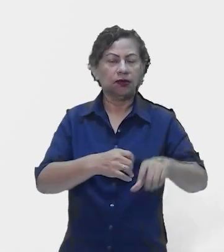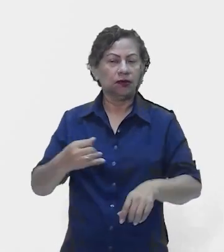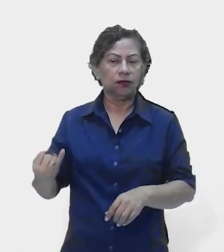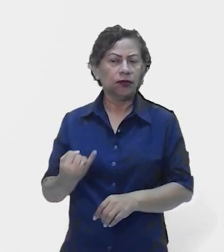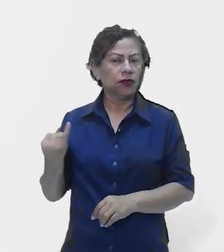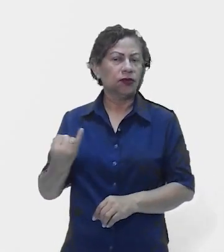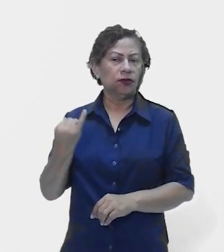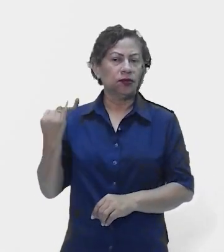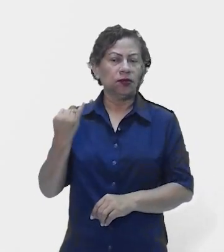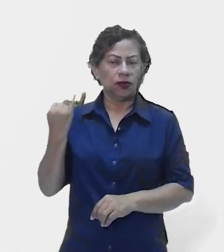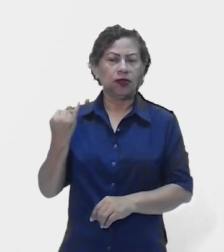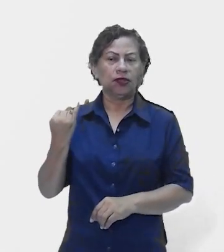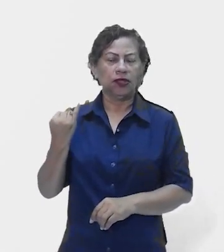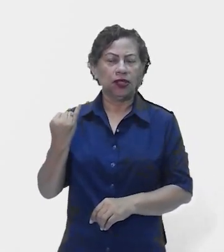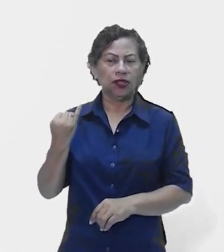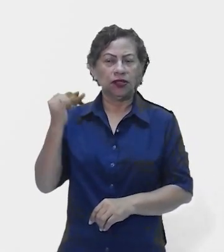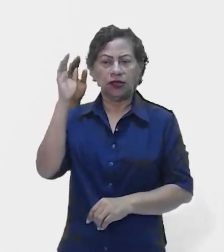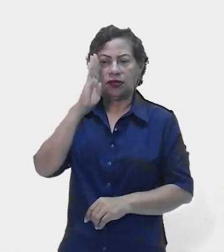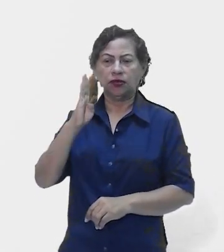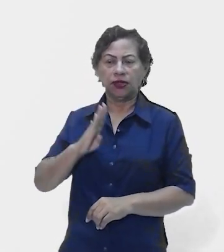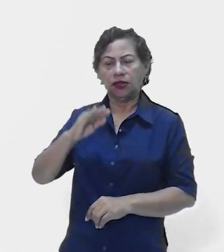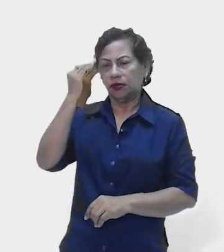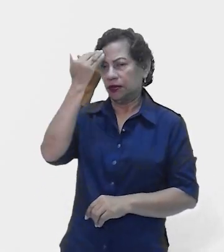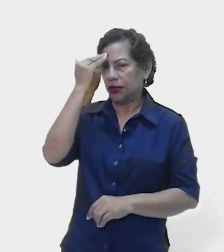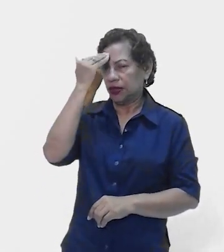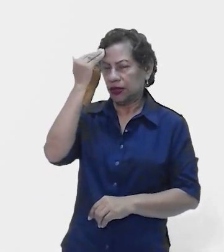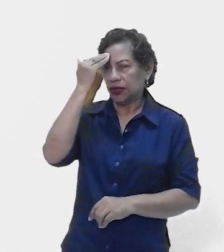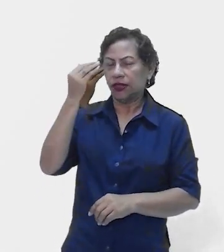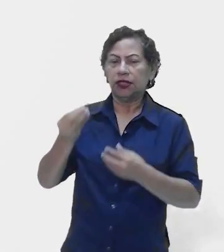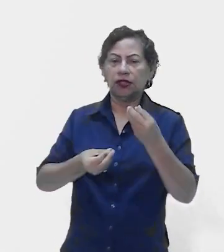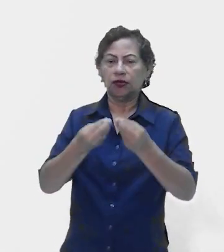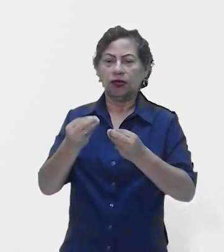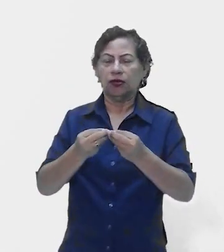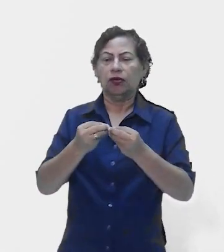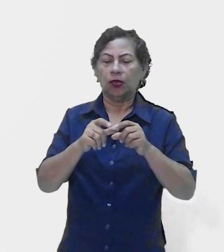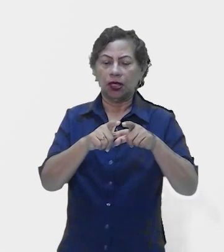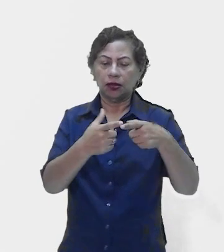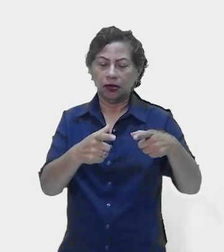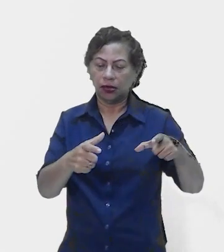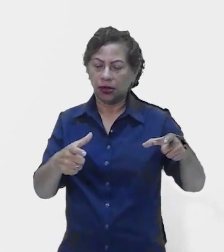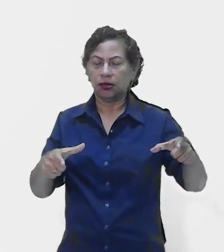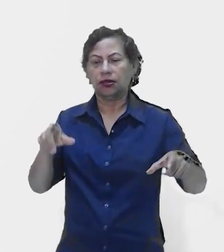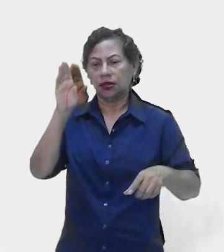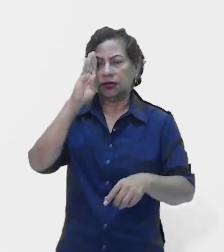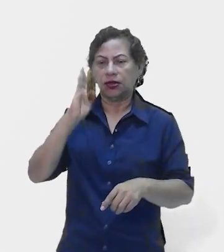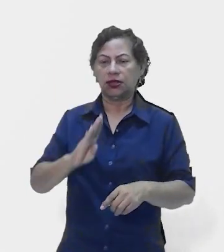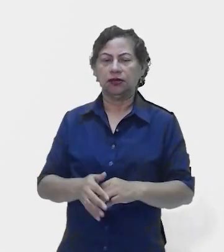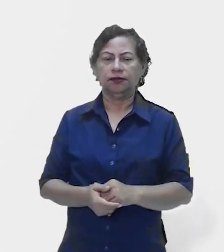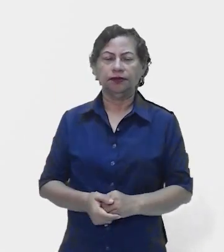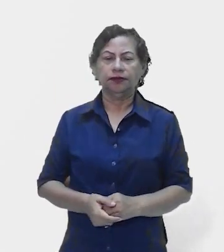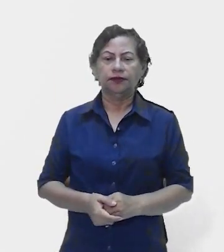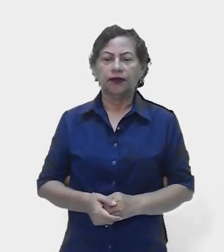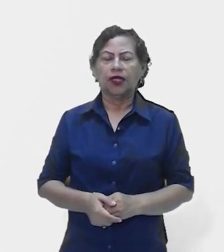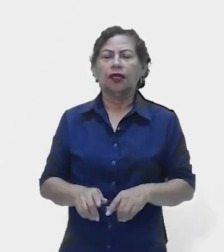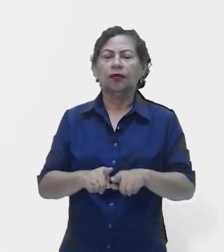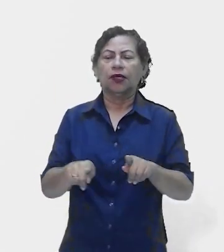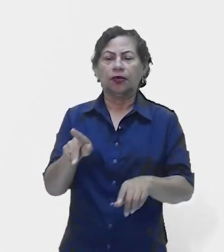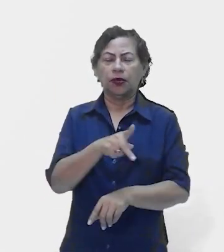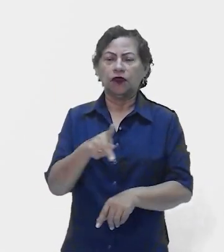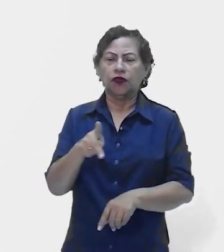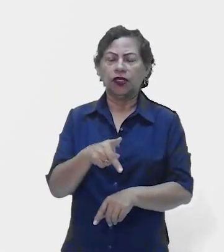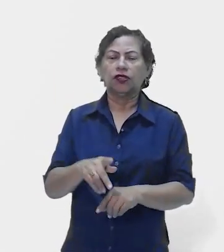que é muito importante para a gente compreender o processo de formação do espaço rural no Brasil. E professor, quando esse espaço